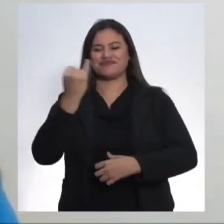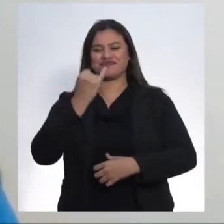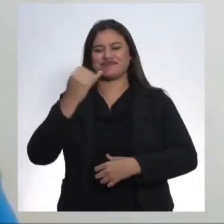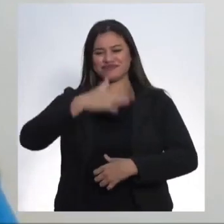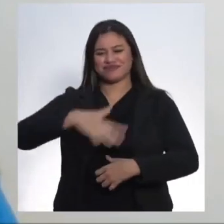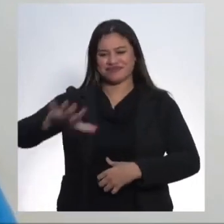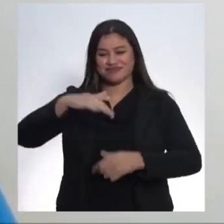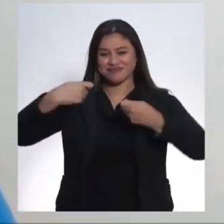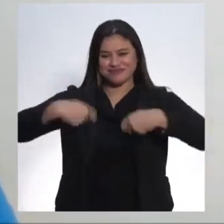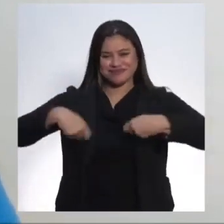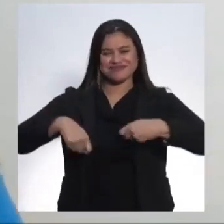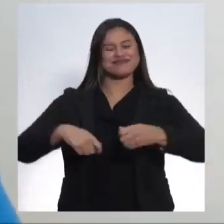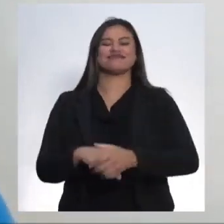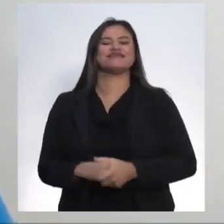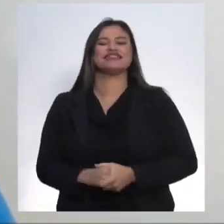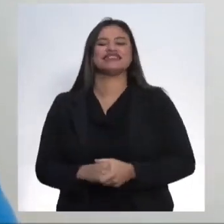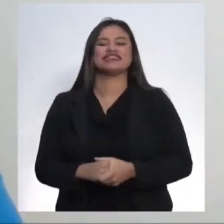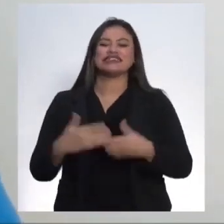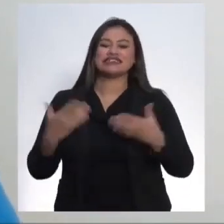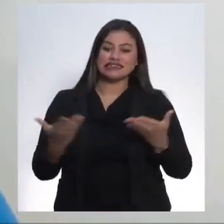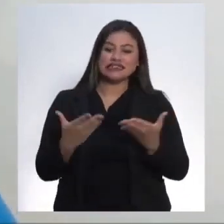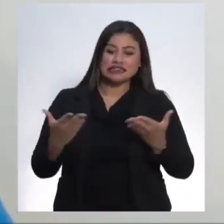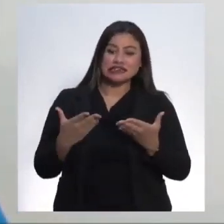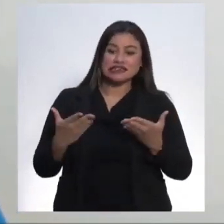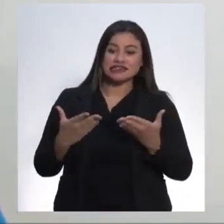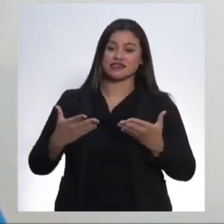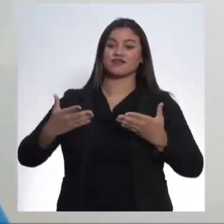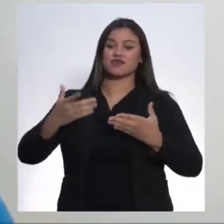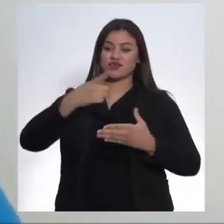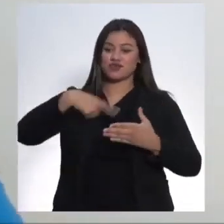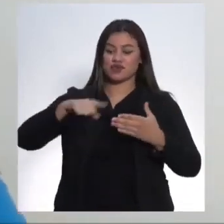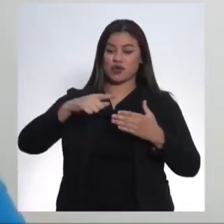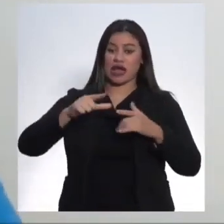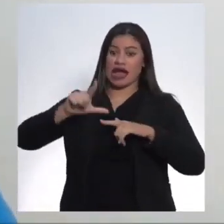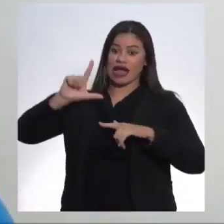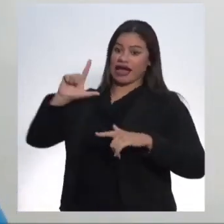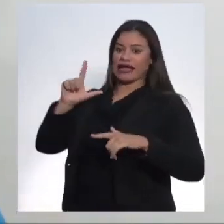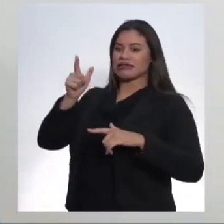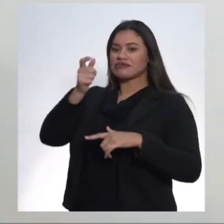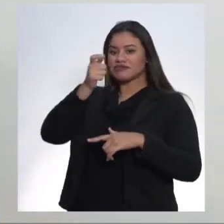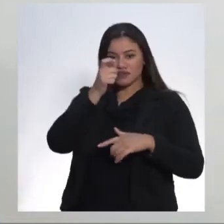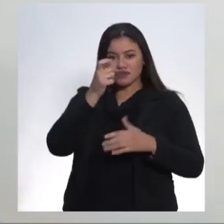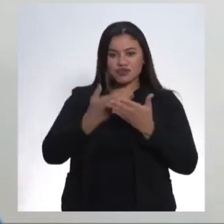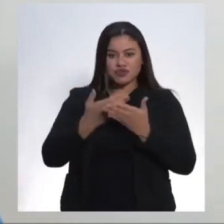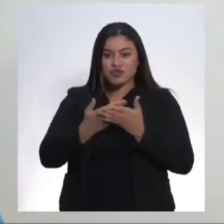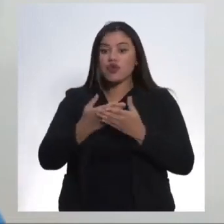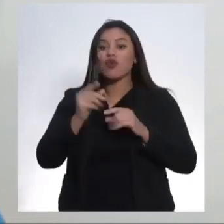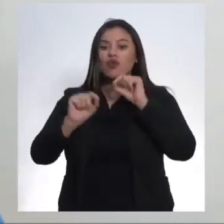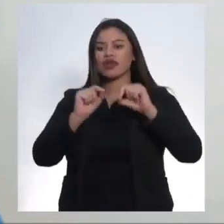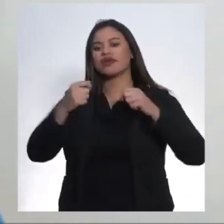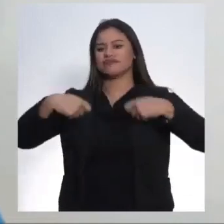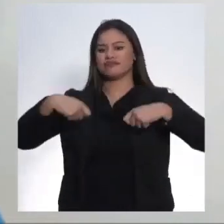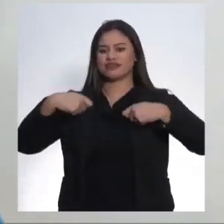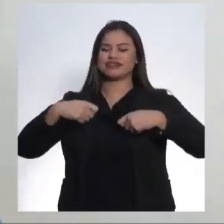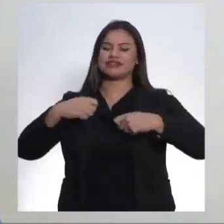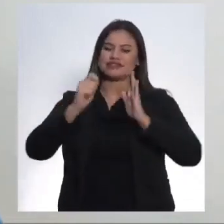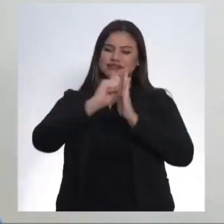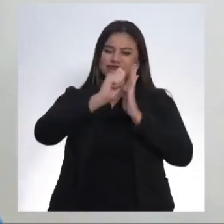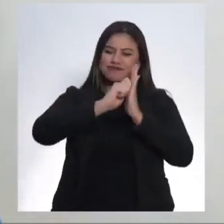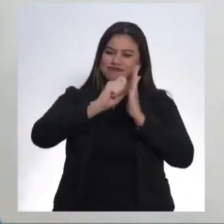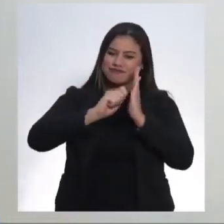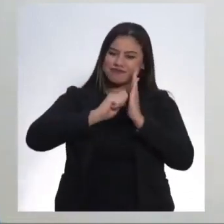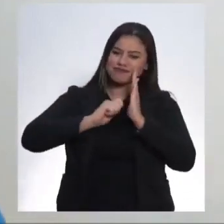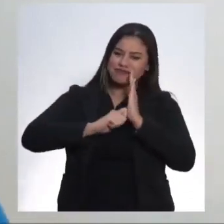mesmo? Para quem já acompanhou as aulas anteriores, sabe que sempre indico que vocês façam anotações, pois isso ajuda